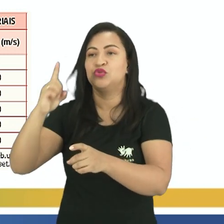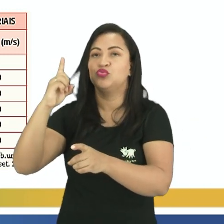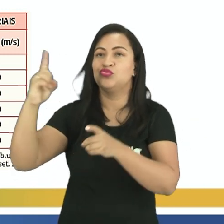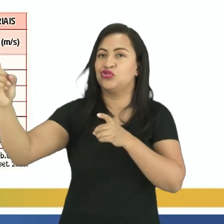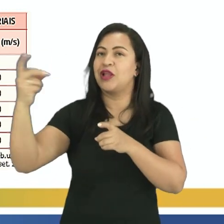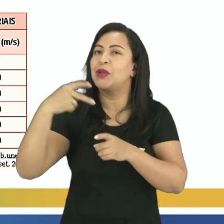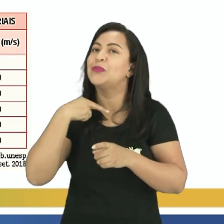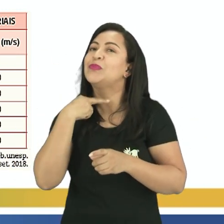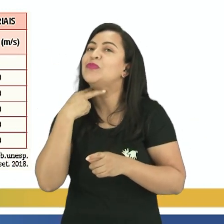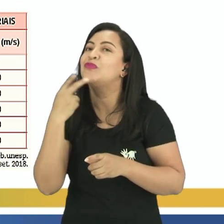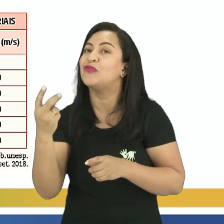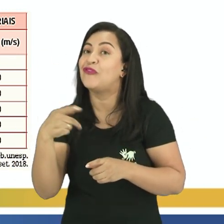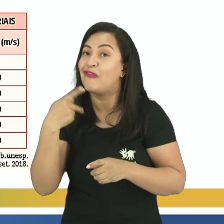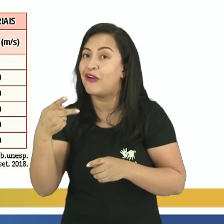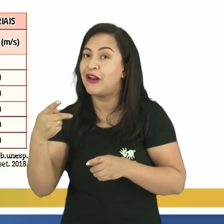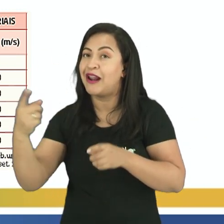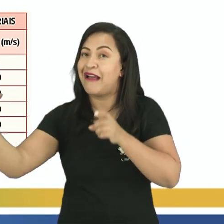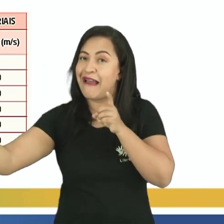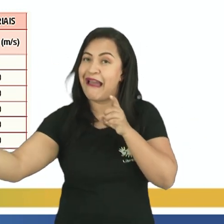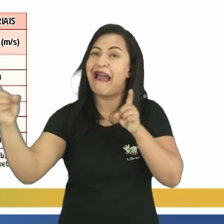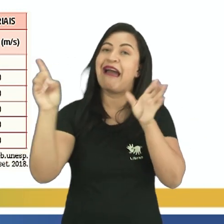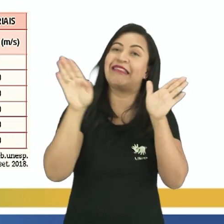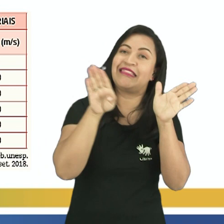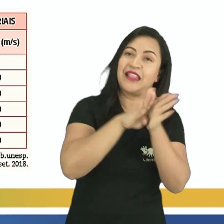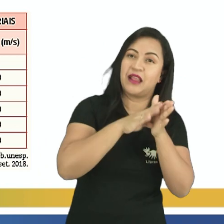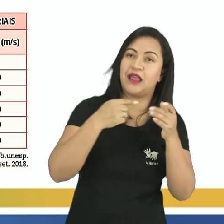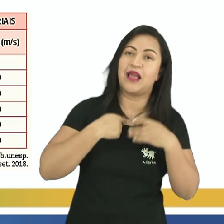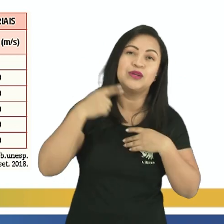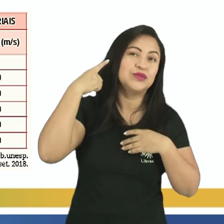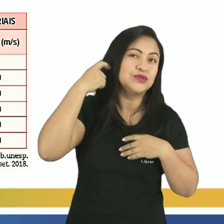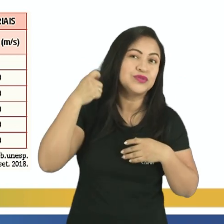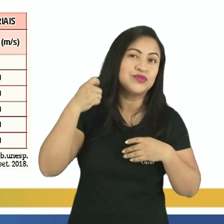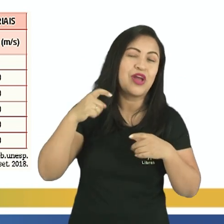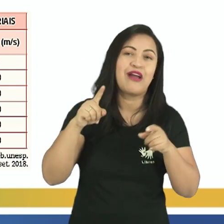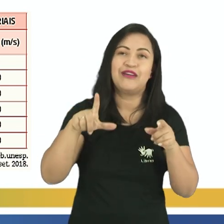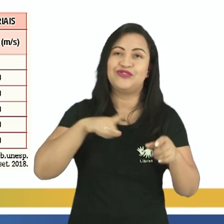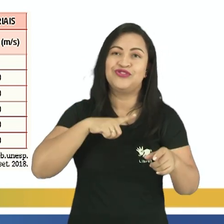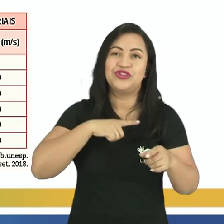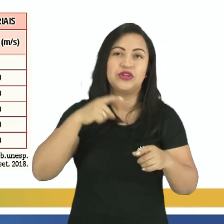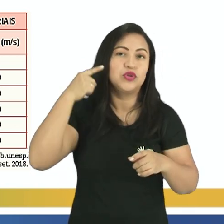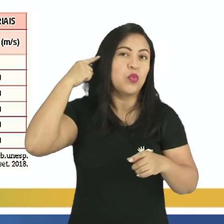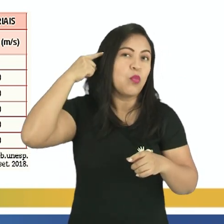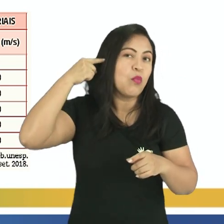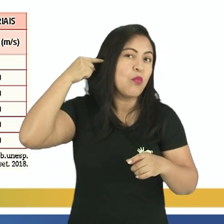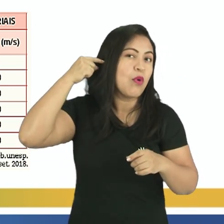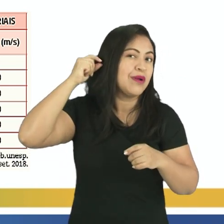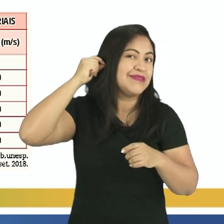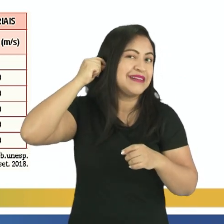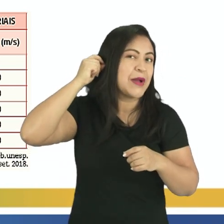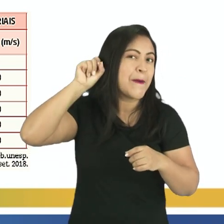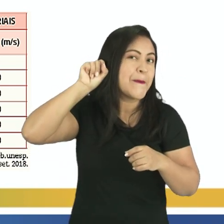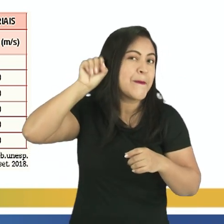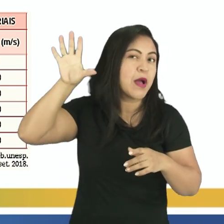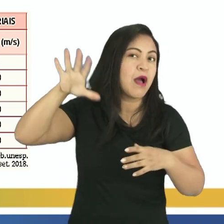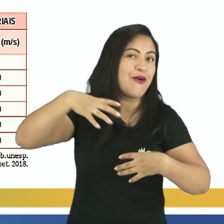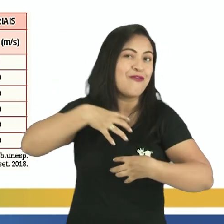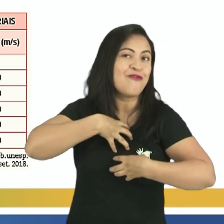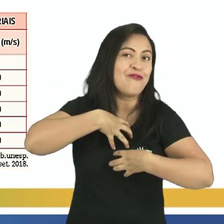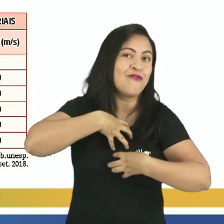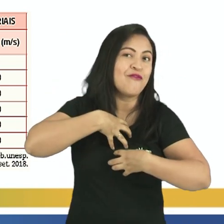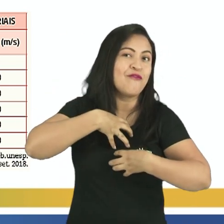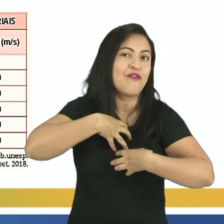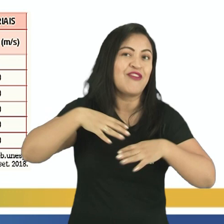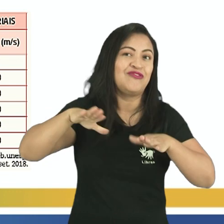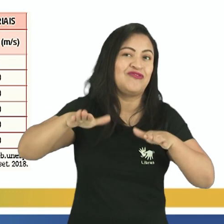orelhas. Quando chega no nosso ouvido, a gente tem uma membrana timpânica que ela vai vibrar à medida que ela recebe